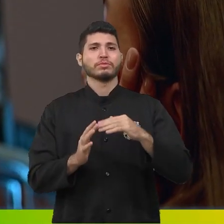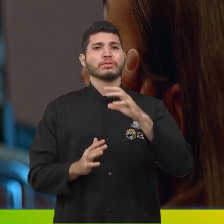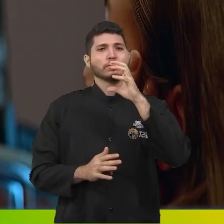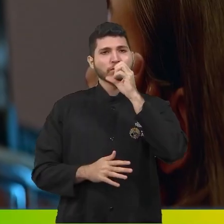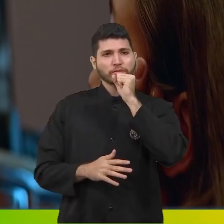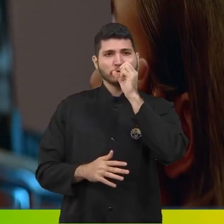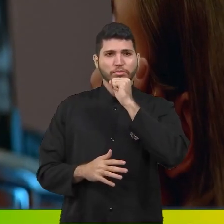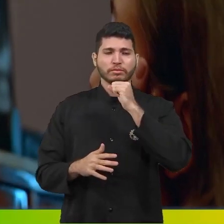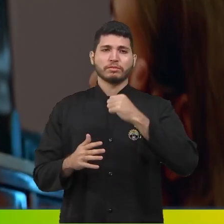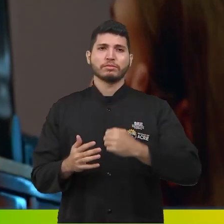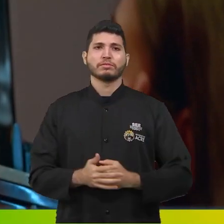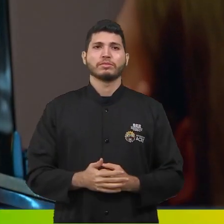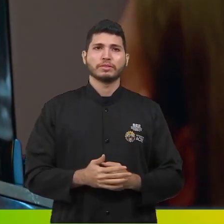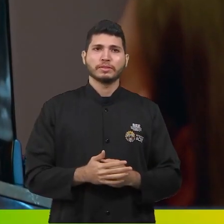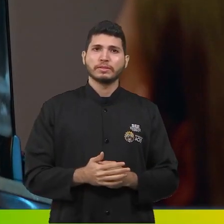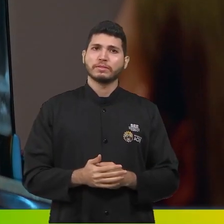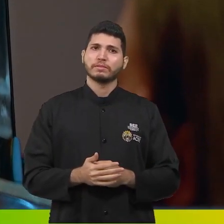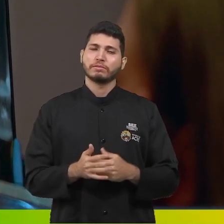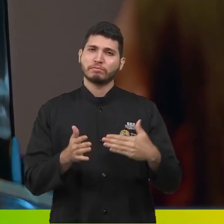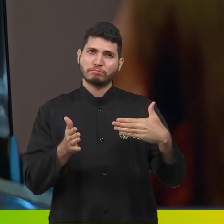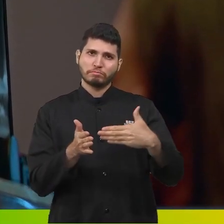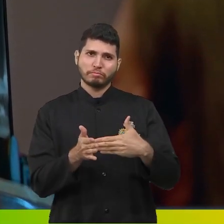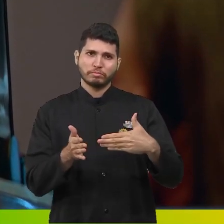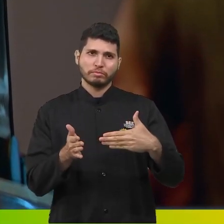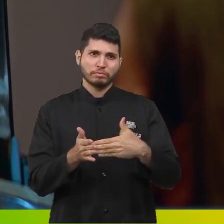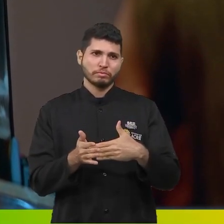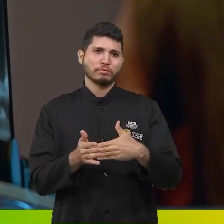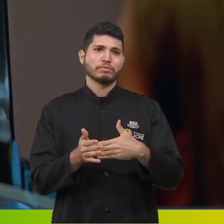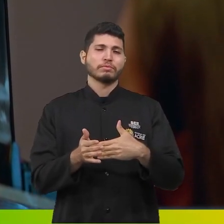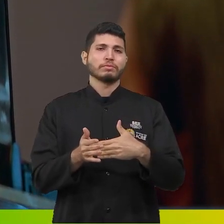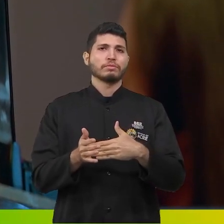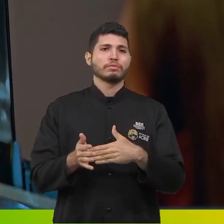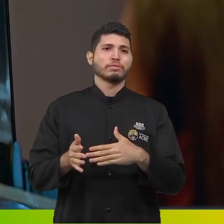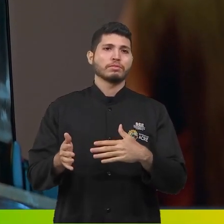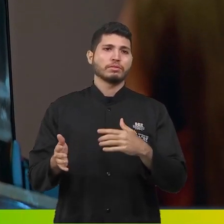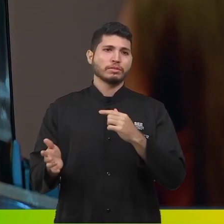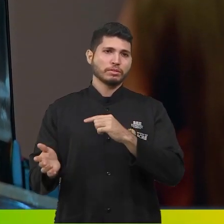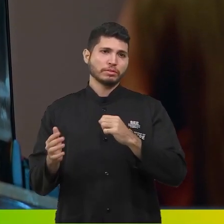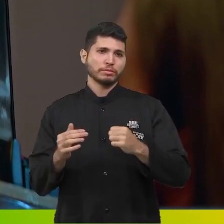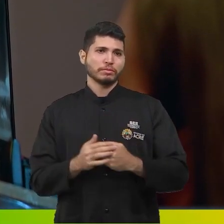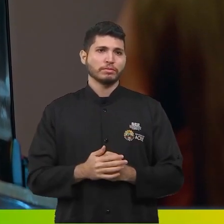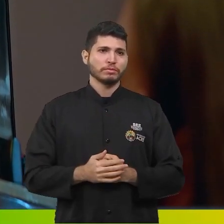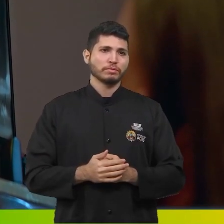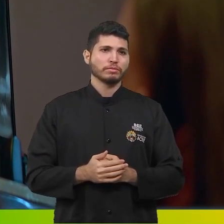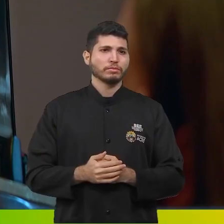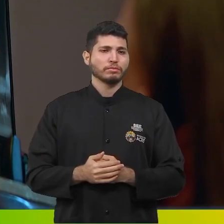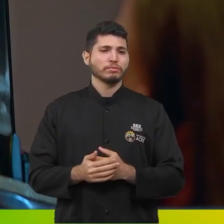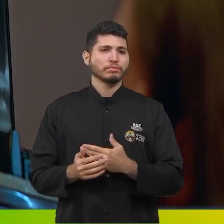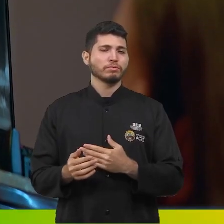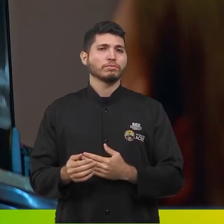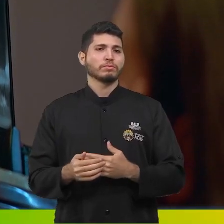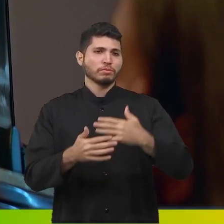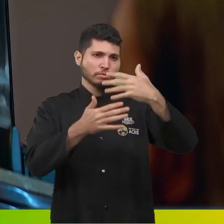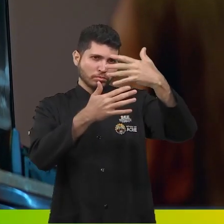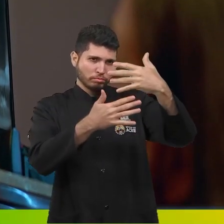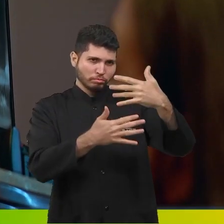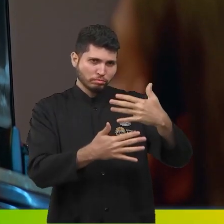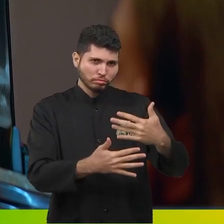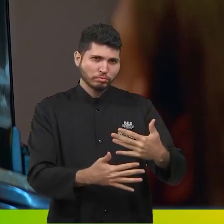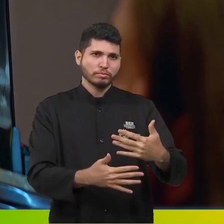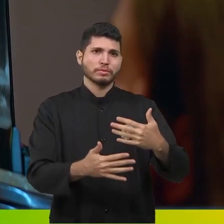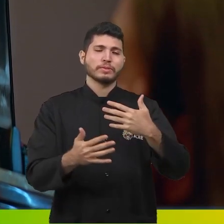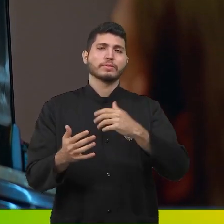exibição aí fragmentada, né, de segunda a sábado. Enredo contínuo com desfechos diários, ou seja,